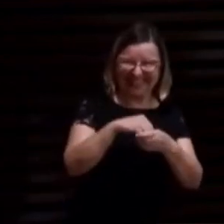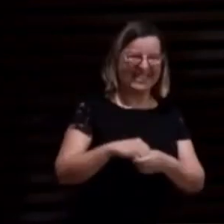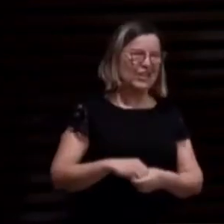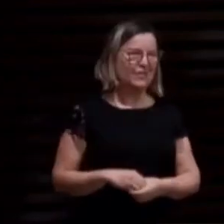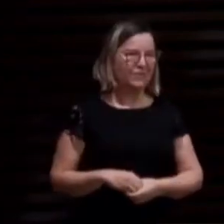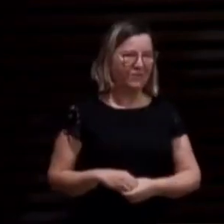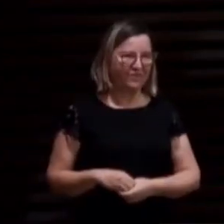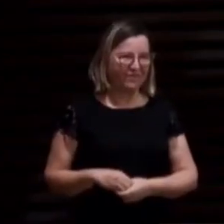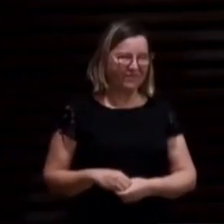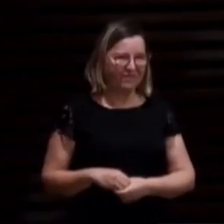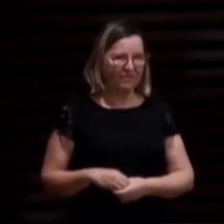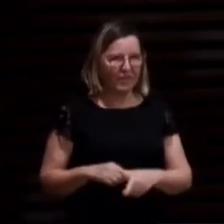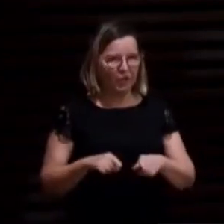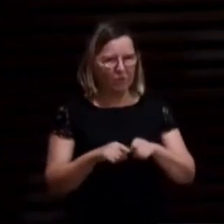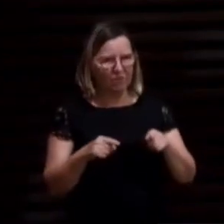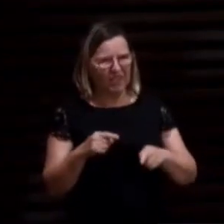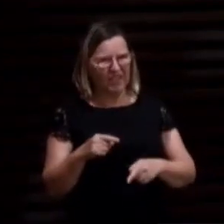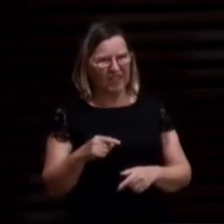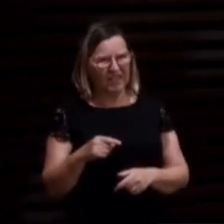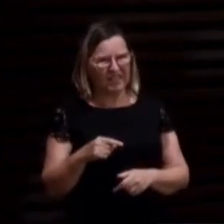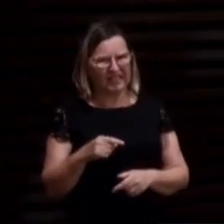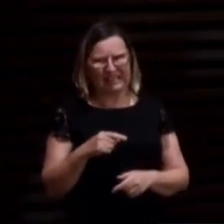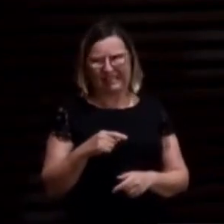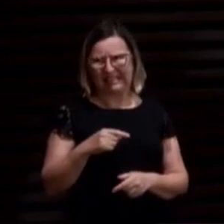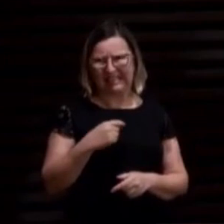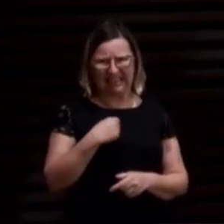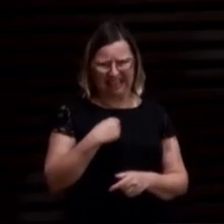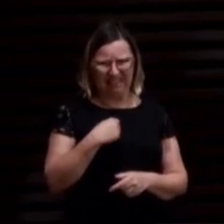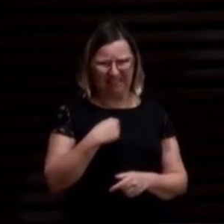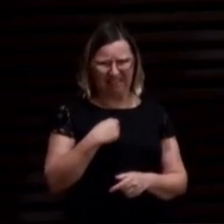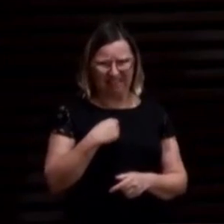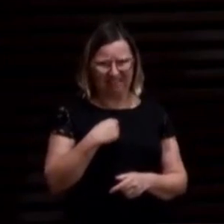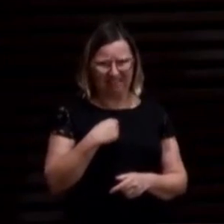Mas hoje a gente fica assim, será que eu estou nessa história?